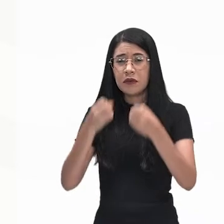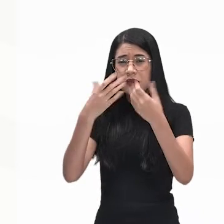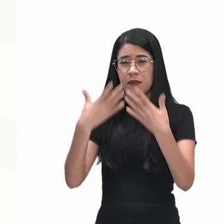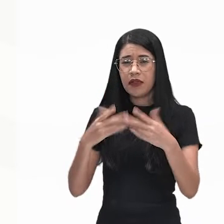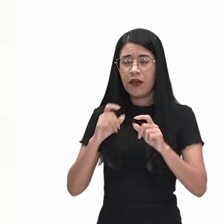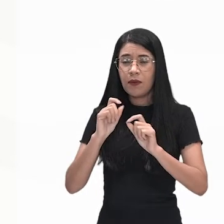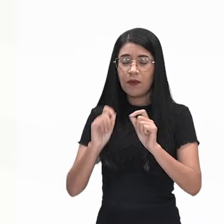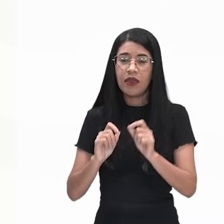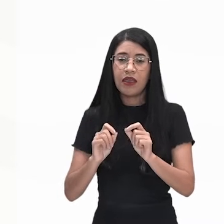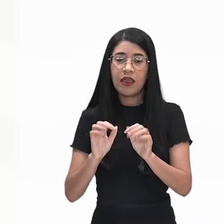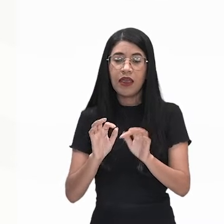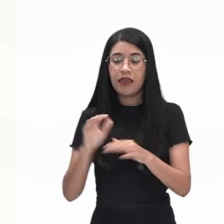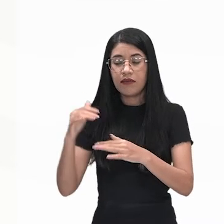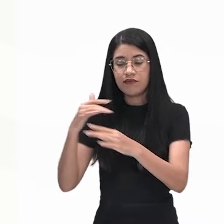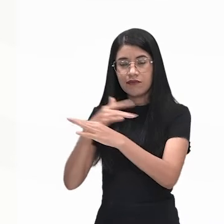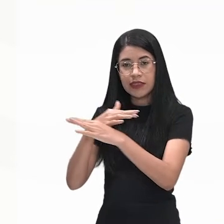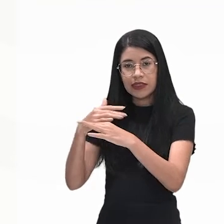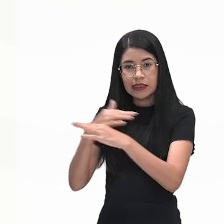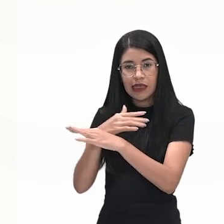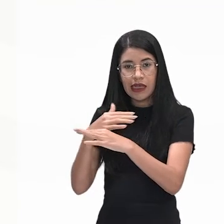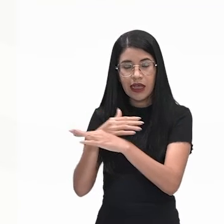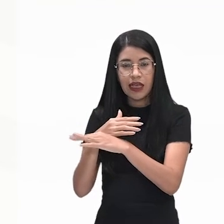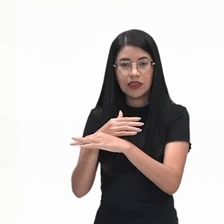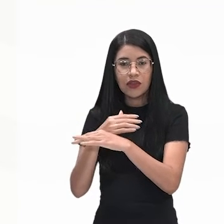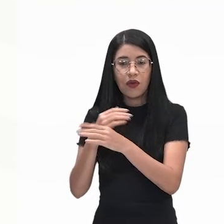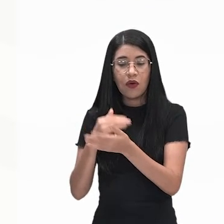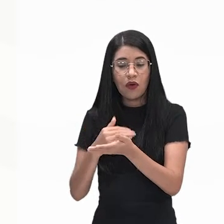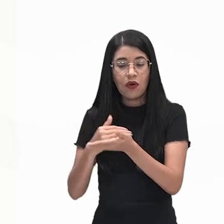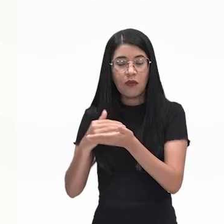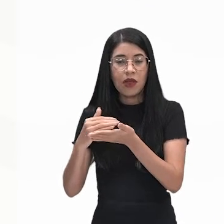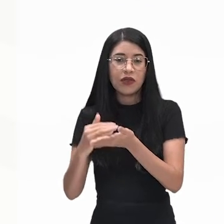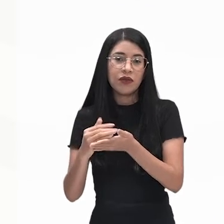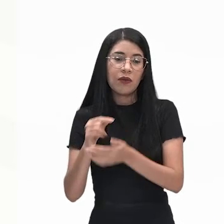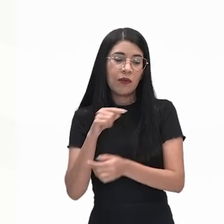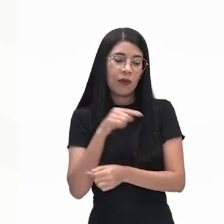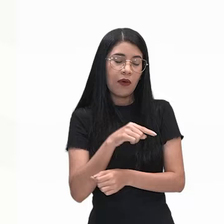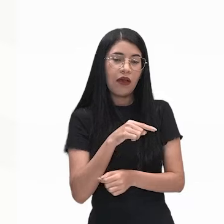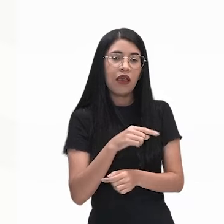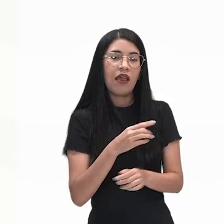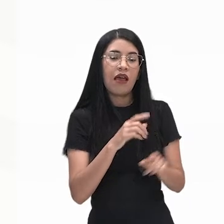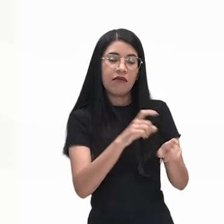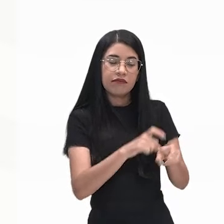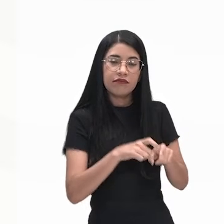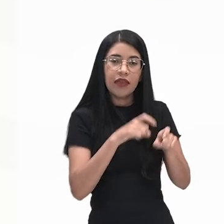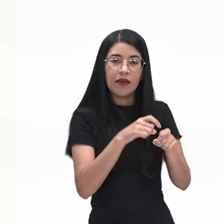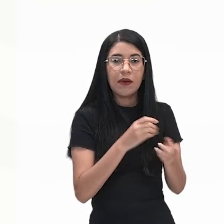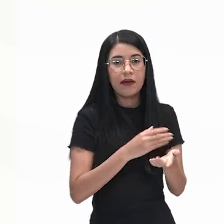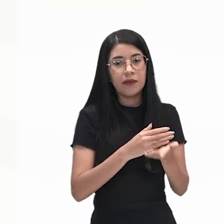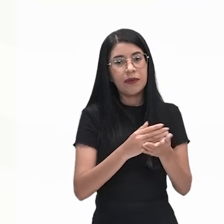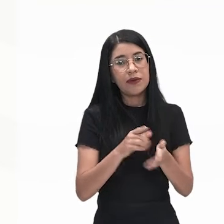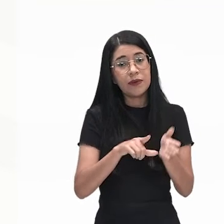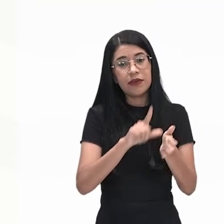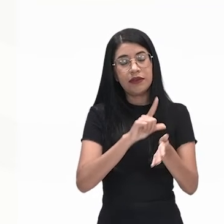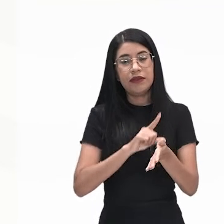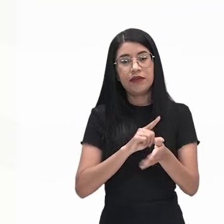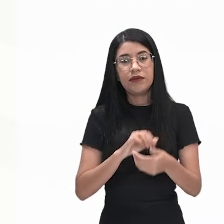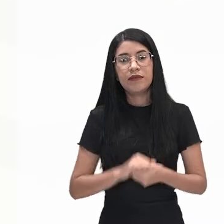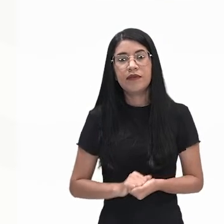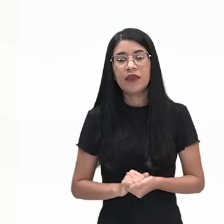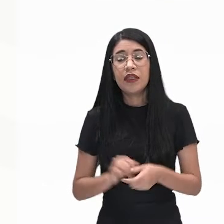de refletir sobre as suas ações. Dizem que todos nós temos ali a capacidade de